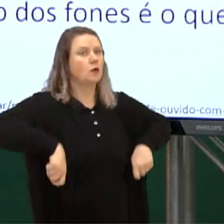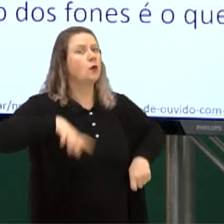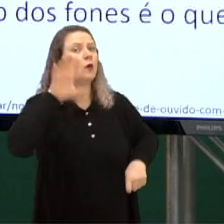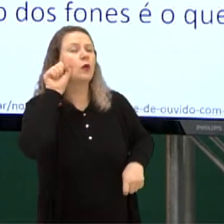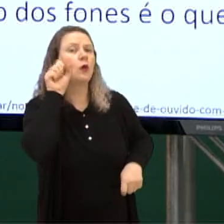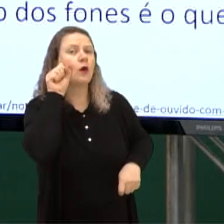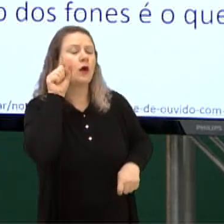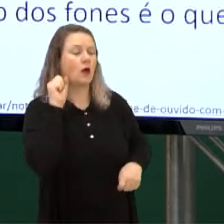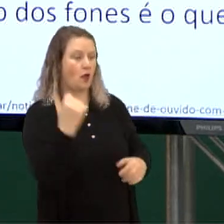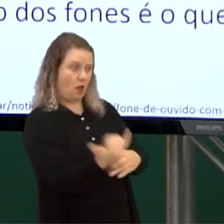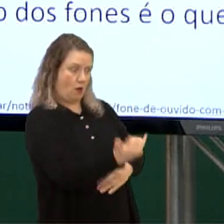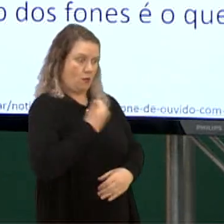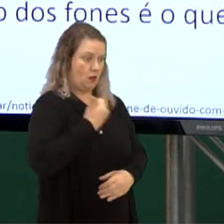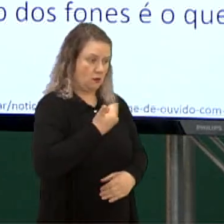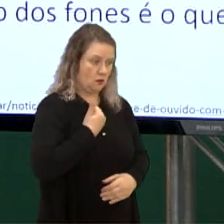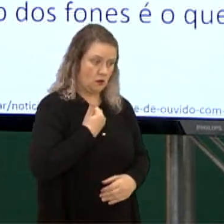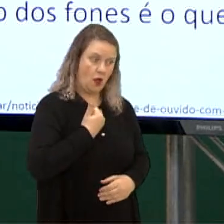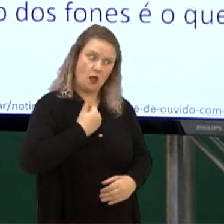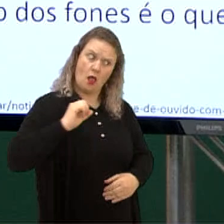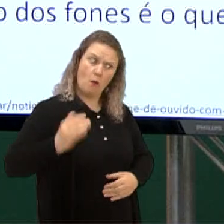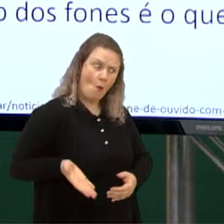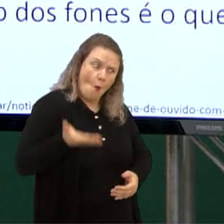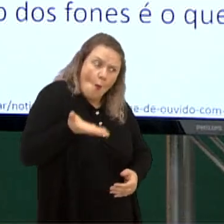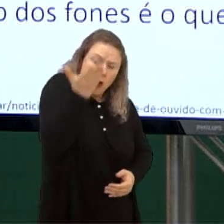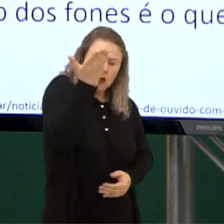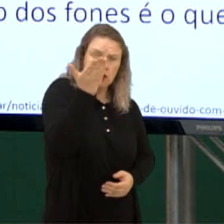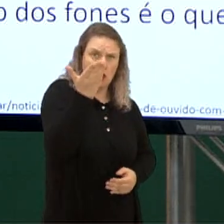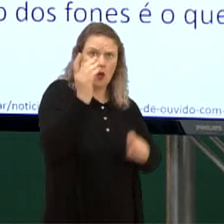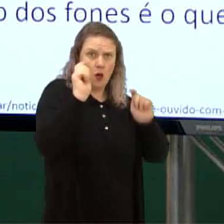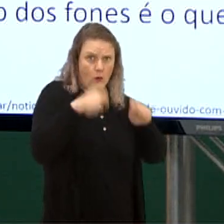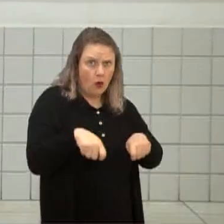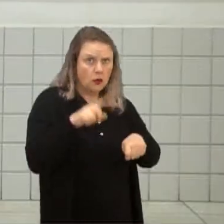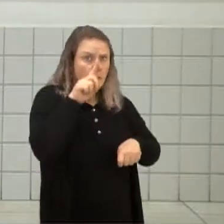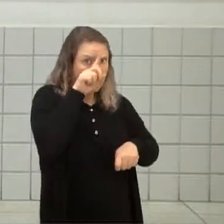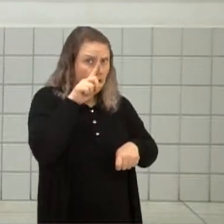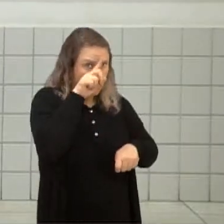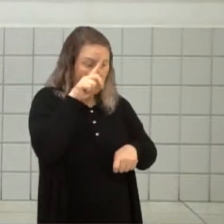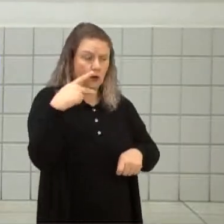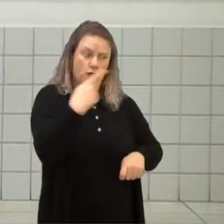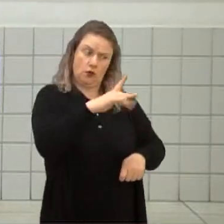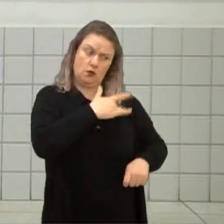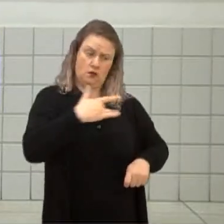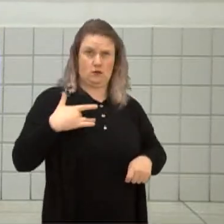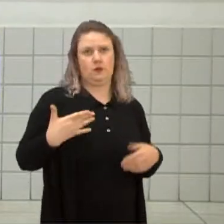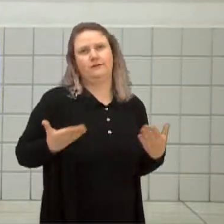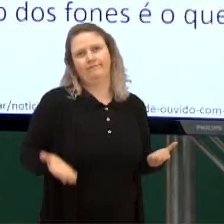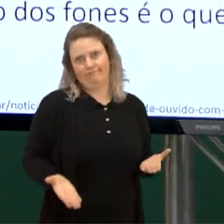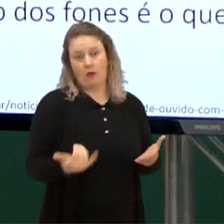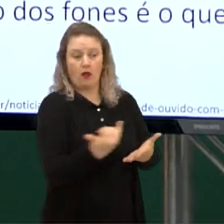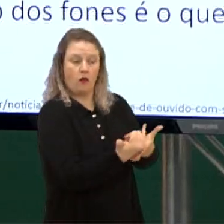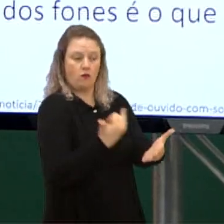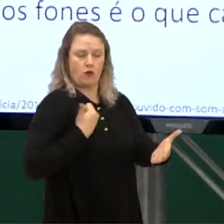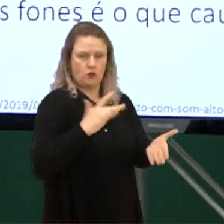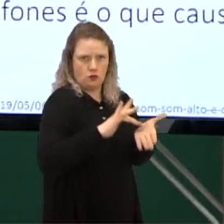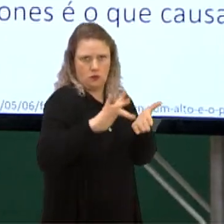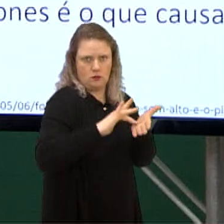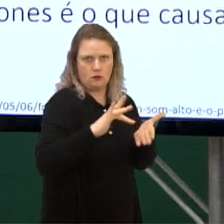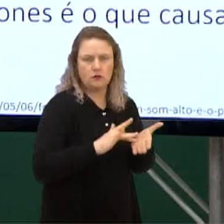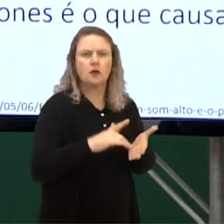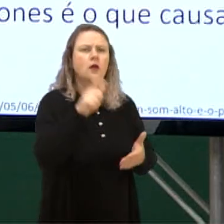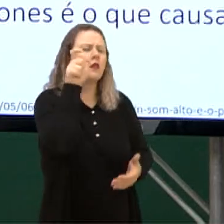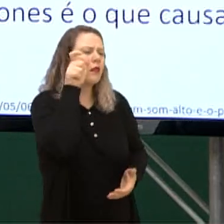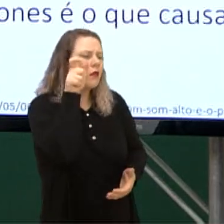ele escreve uma mensagem, olha, o som está muito alto e pode danificar o seu ouvido. E isso que é interessante,